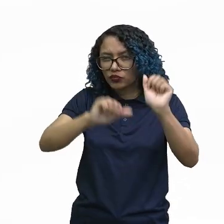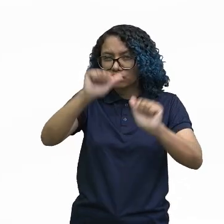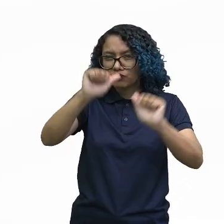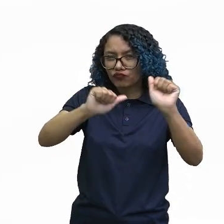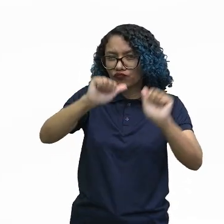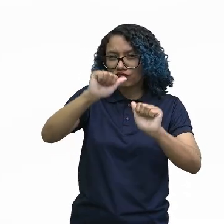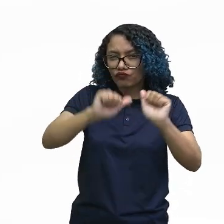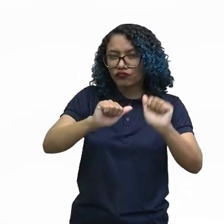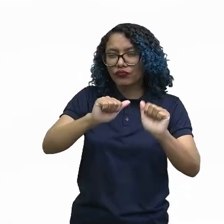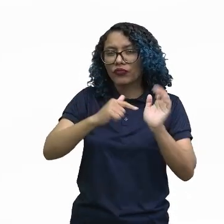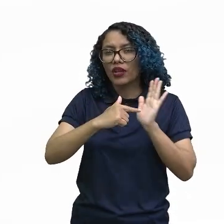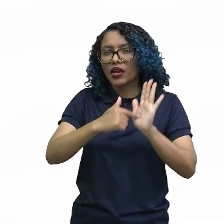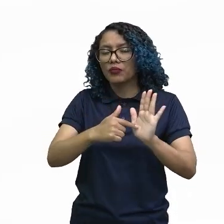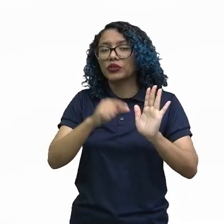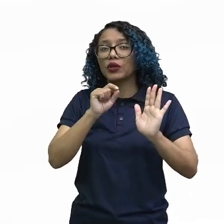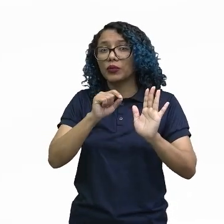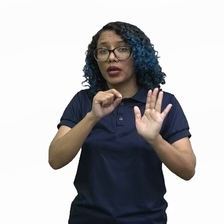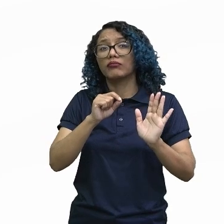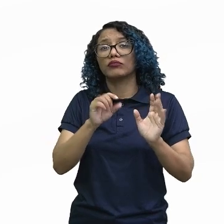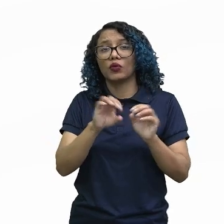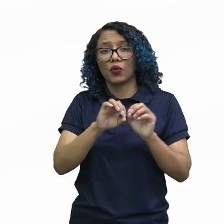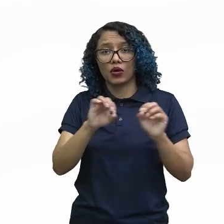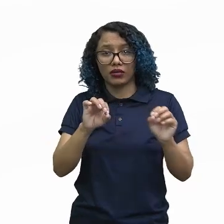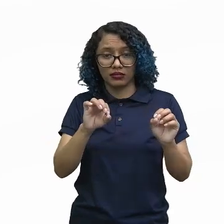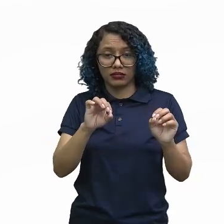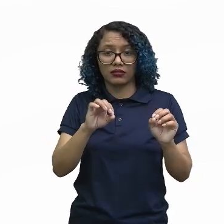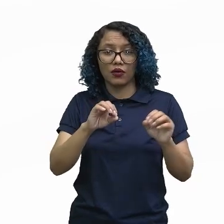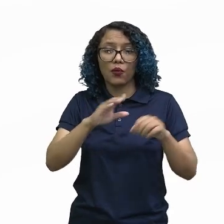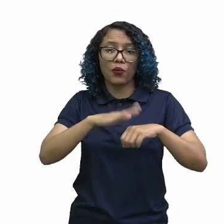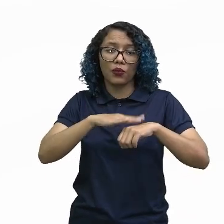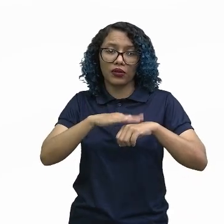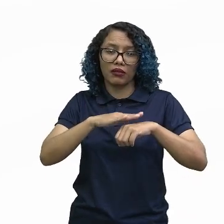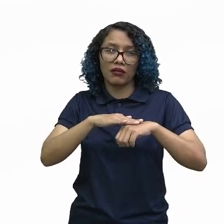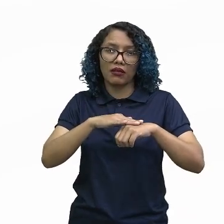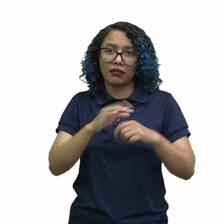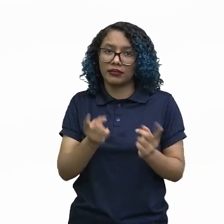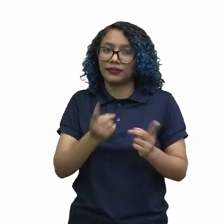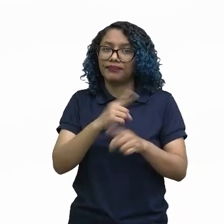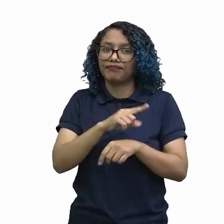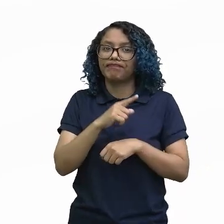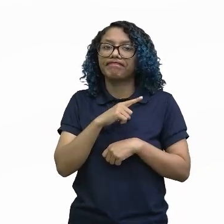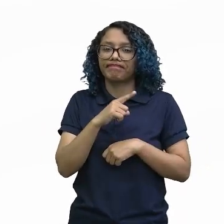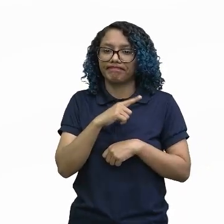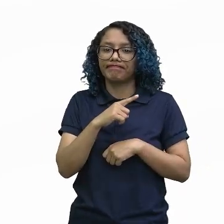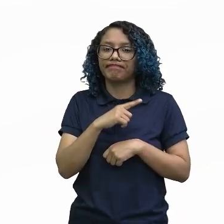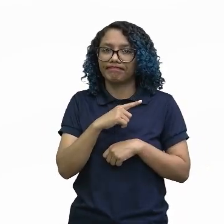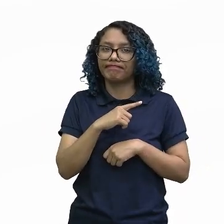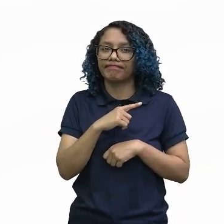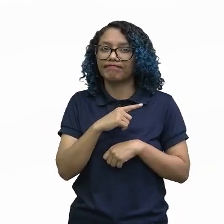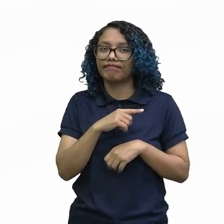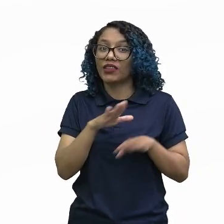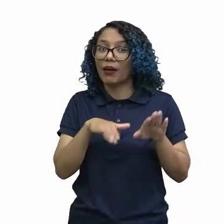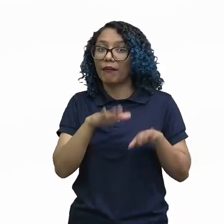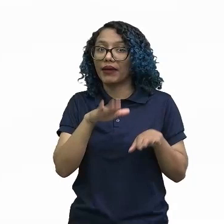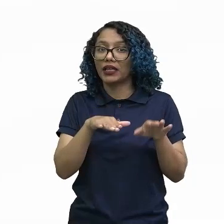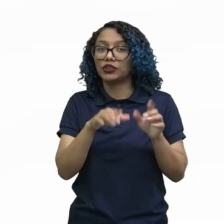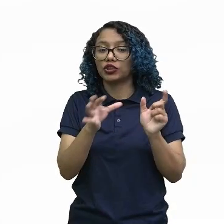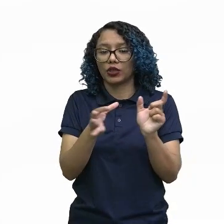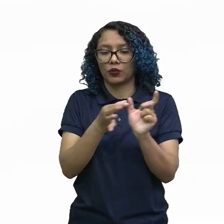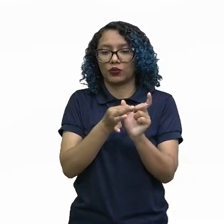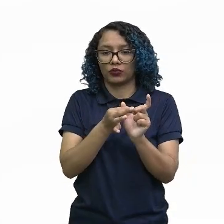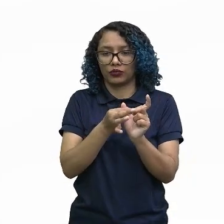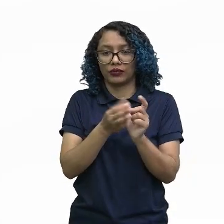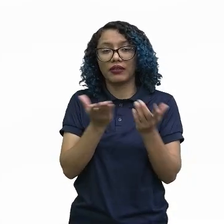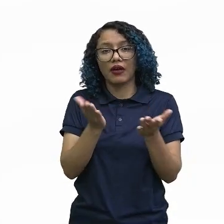em que ali há a presença de uma oração coordenada adversativa. Então, essas conjunções, elas são